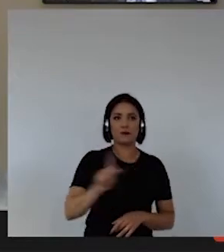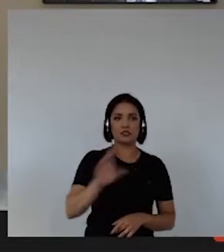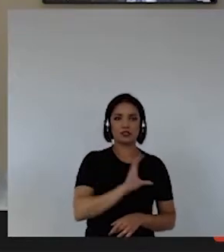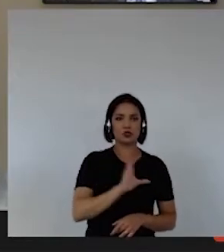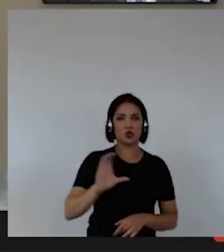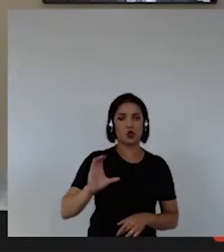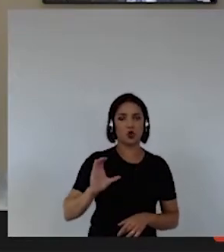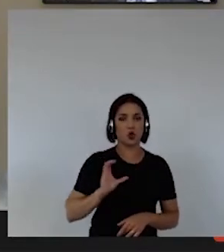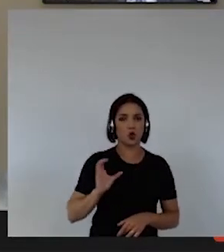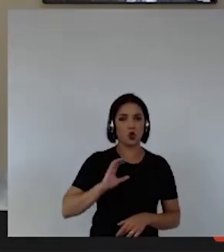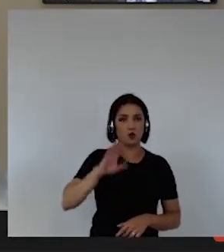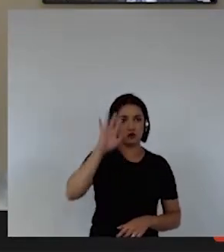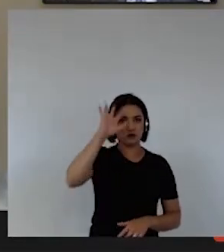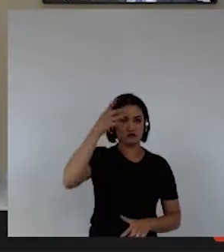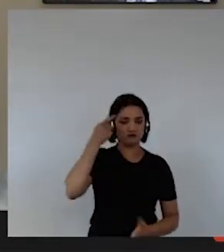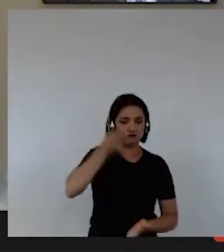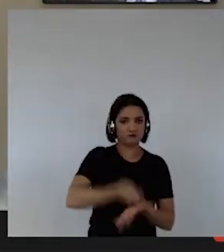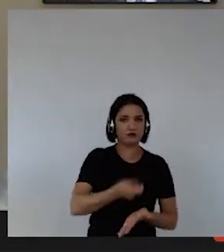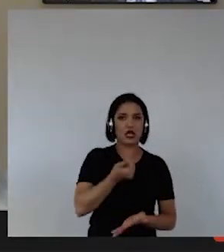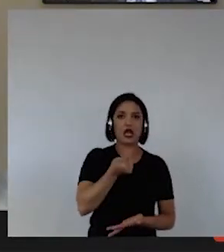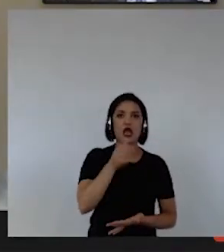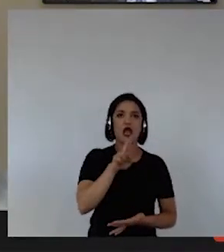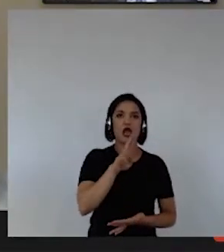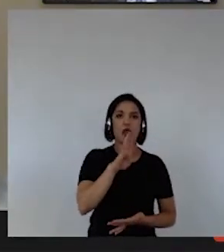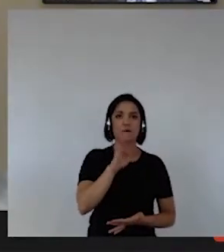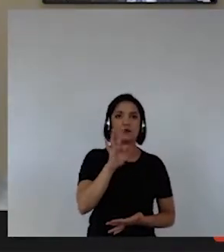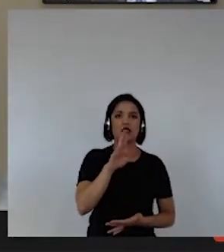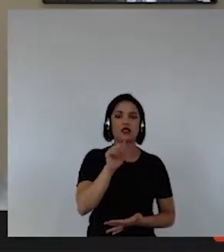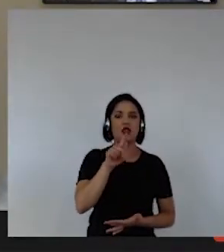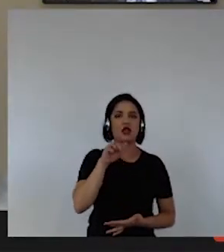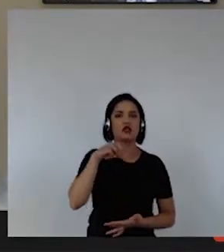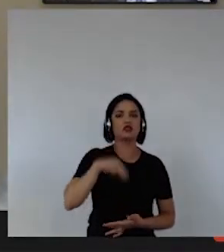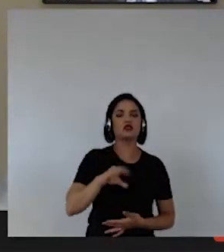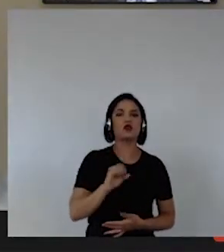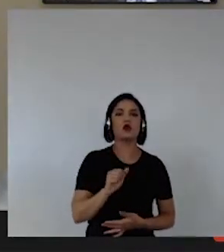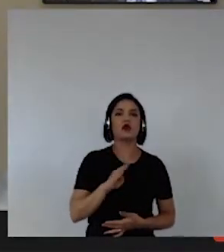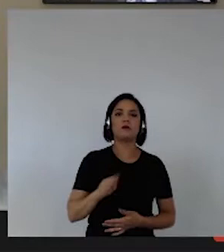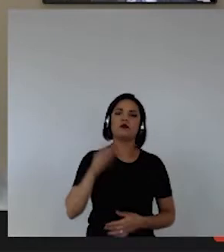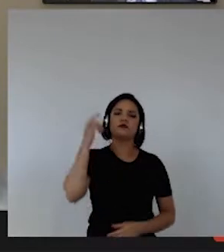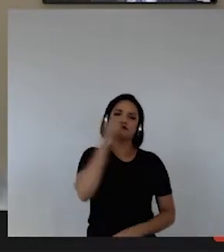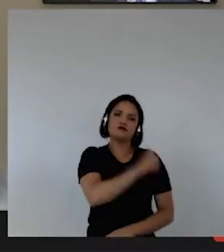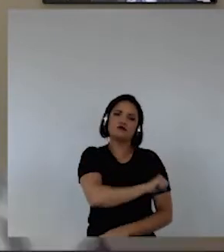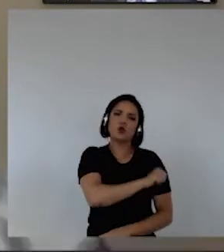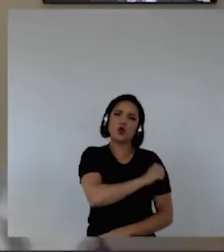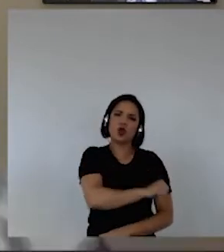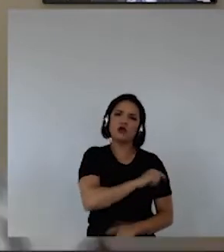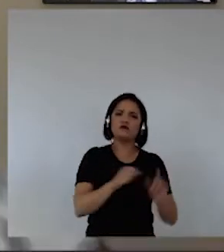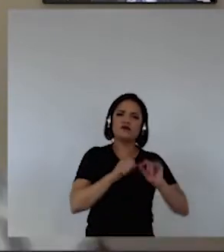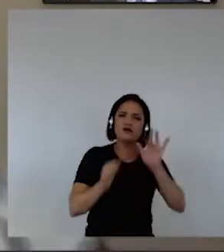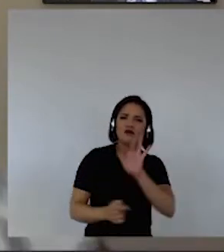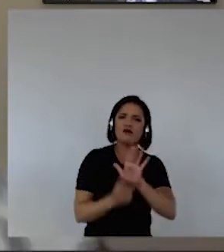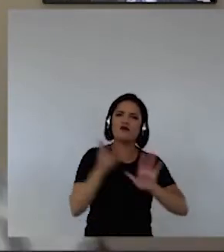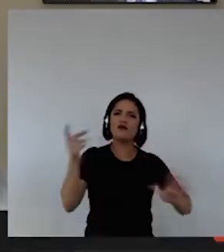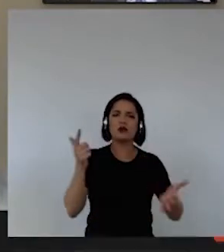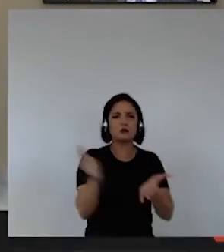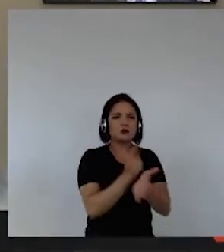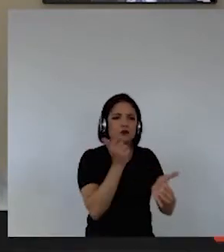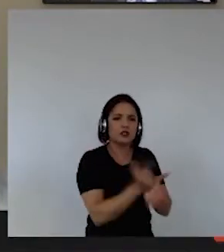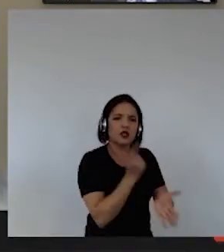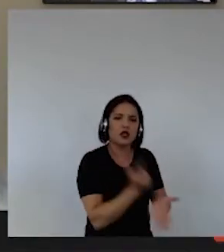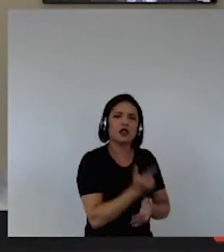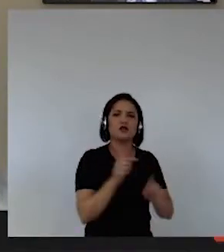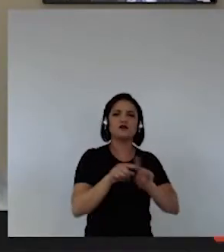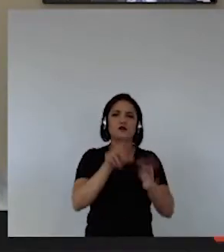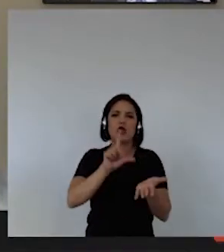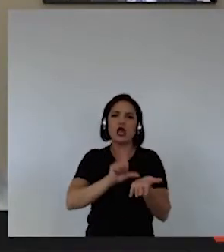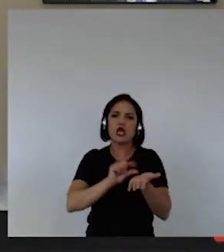Comissão de Arbitragem da OAB do Rio de Janeiro, autor de diversos livros e vários artigos sobre arbitragem